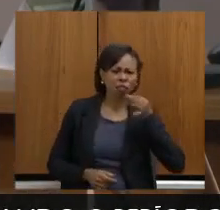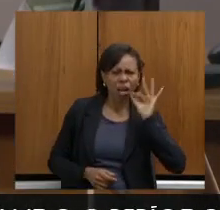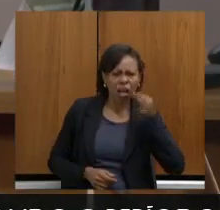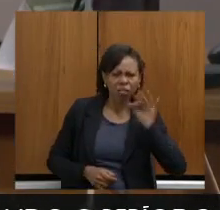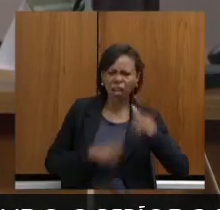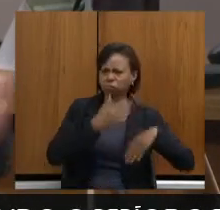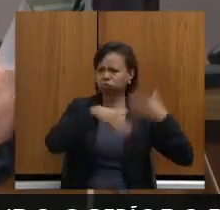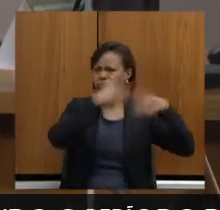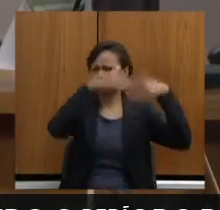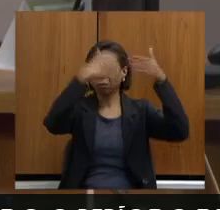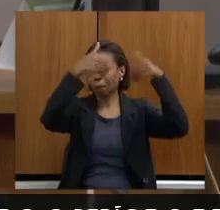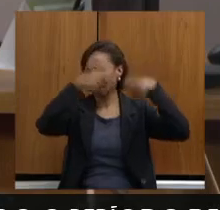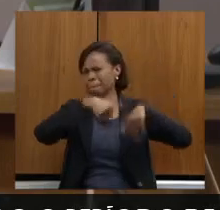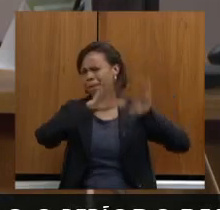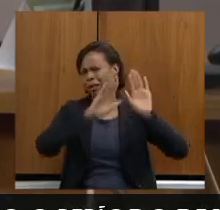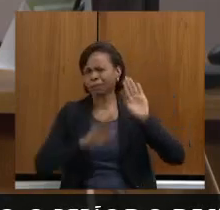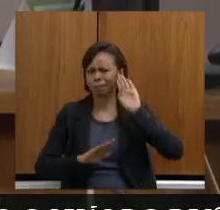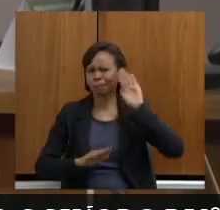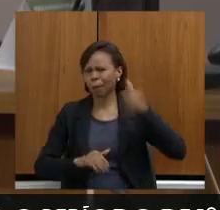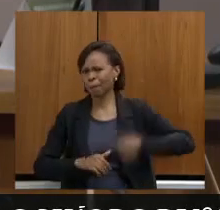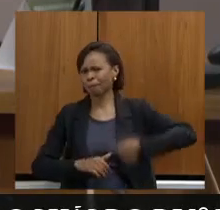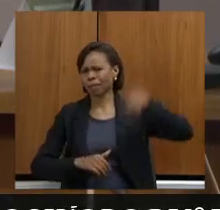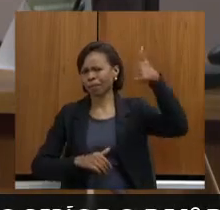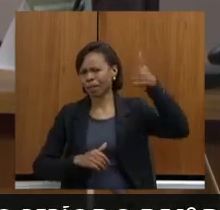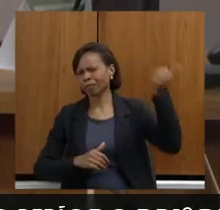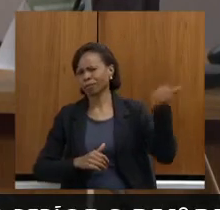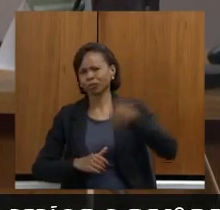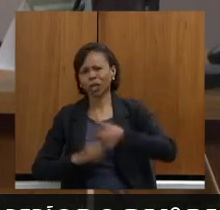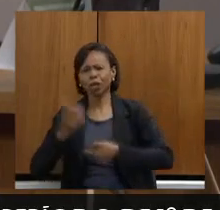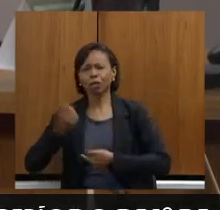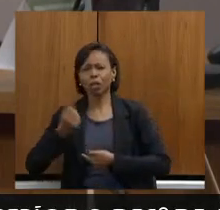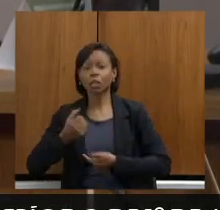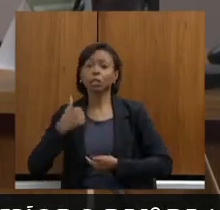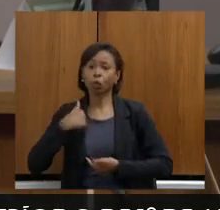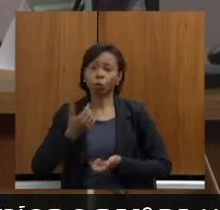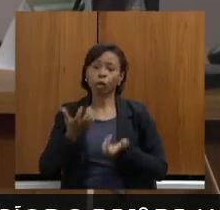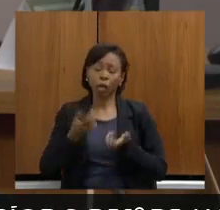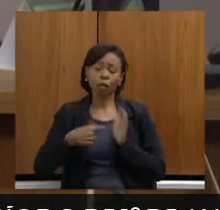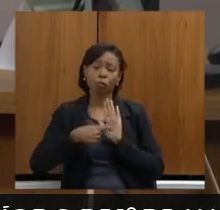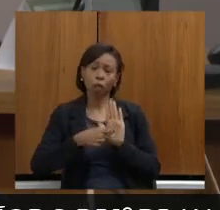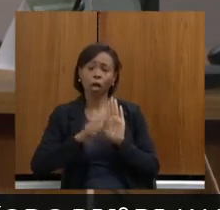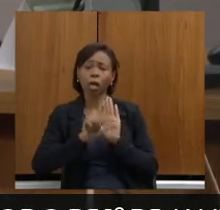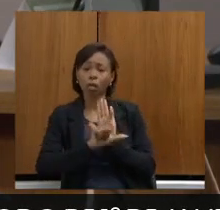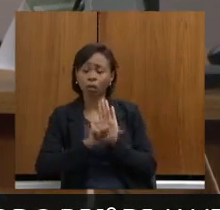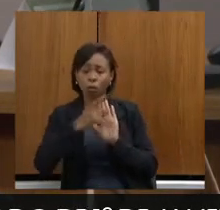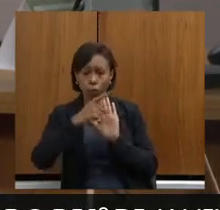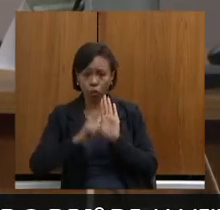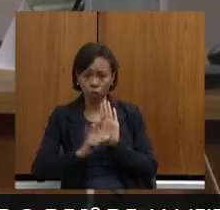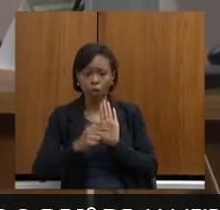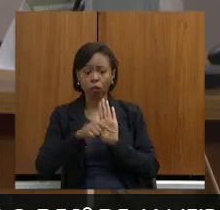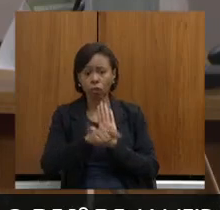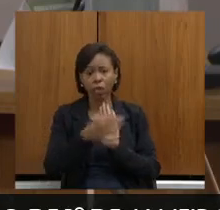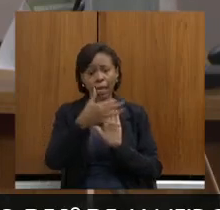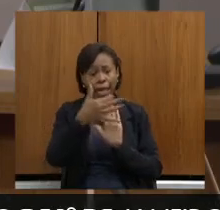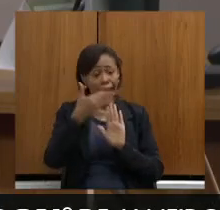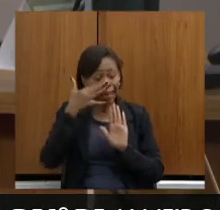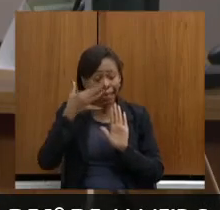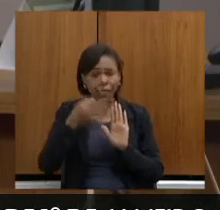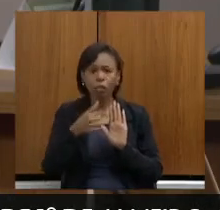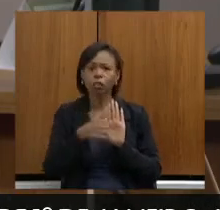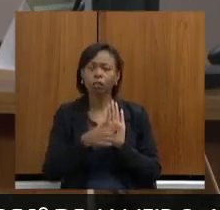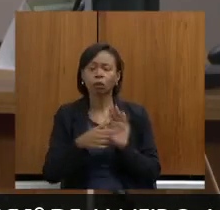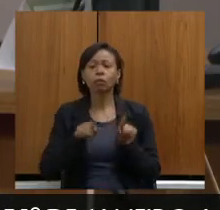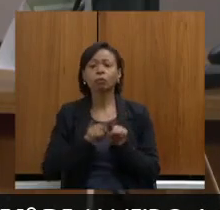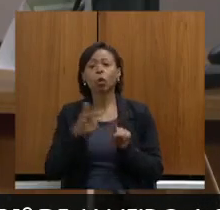está galopando na frente do leite então isso é um projeto que eu gostaria que a senhora tivesse essa atenção e sinto mais um